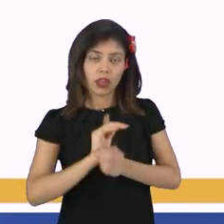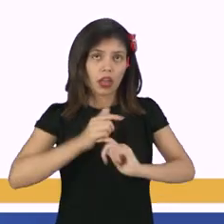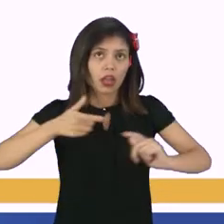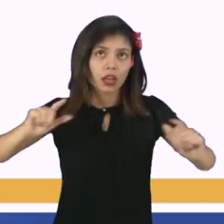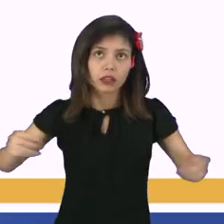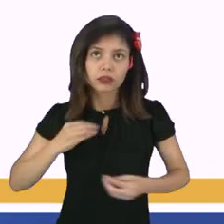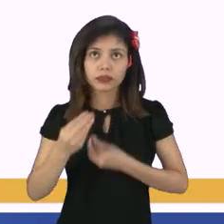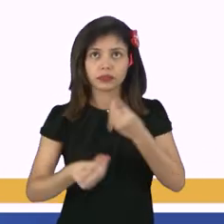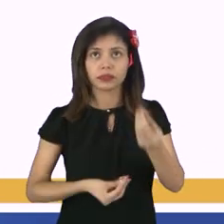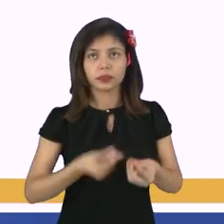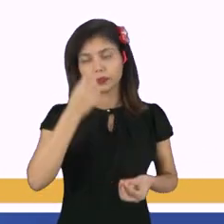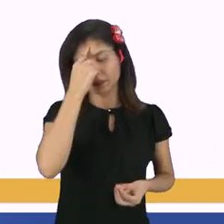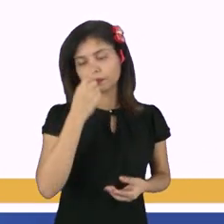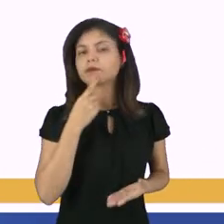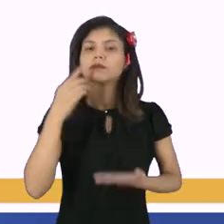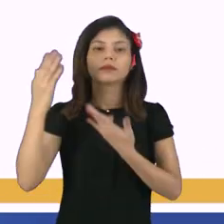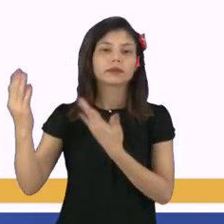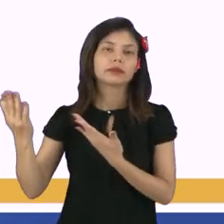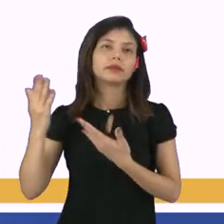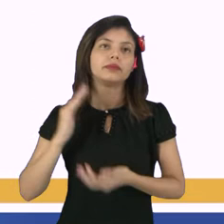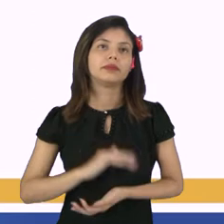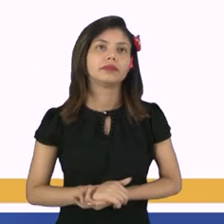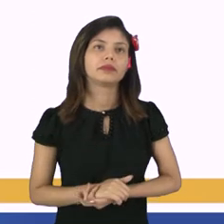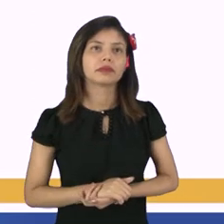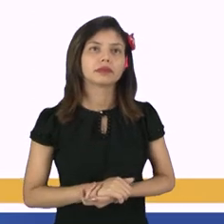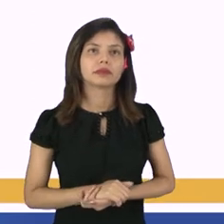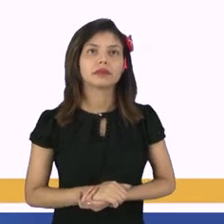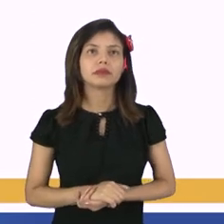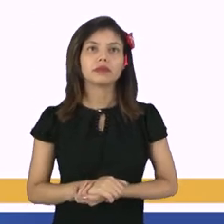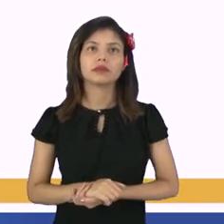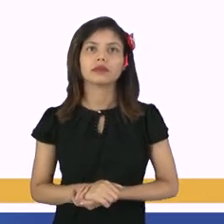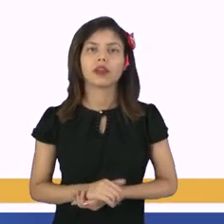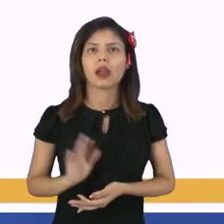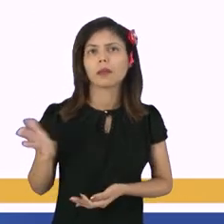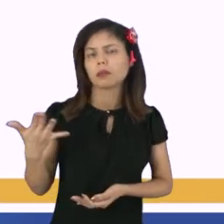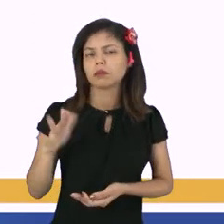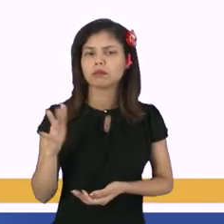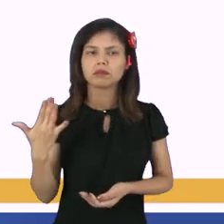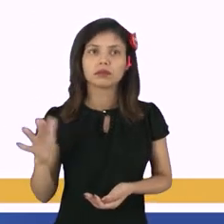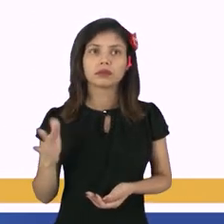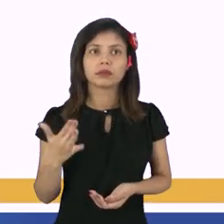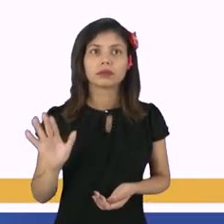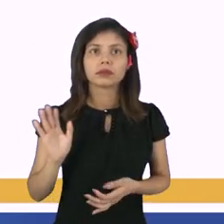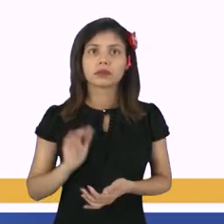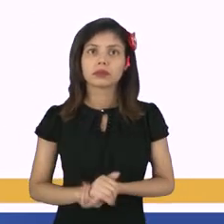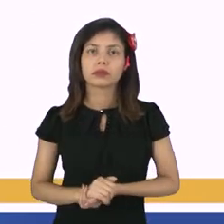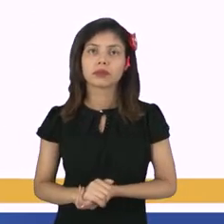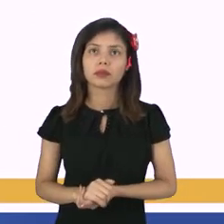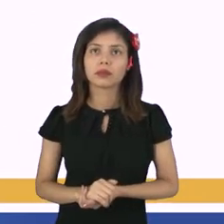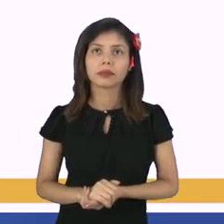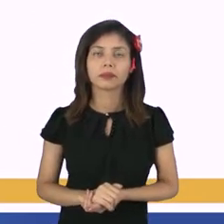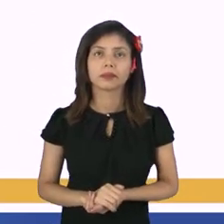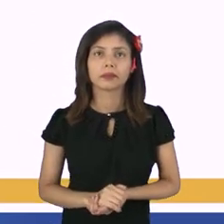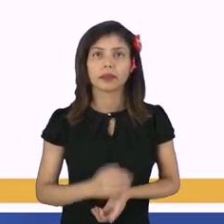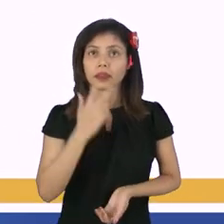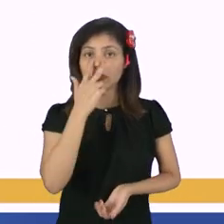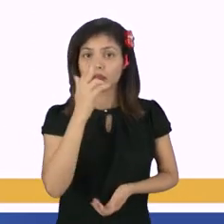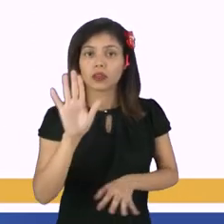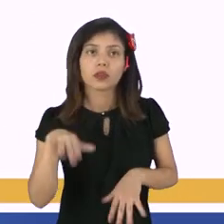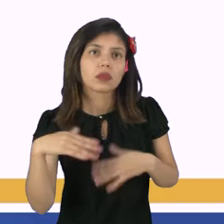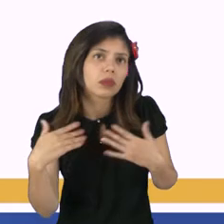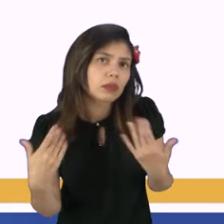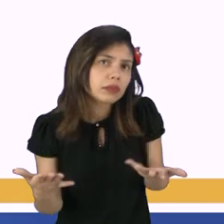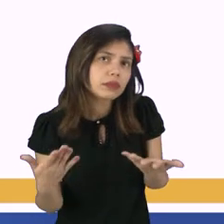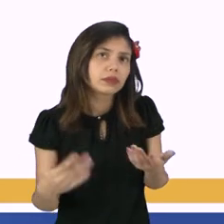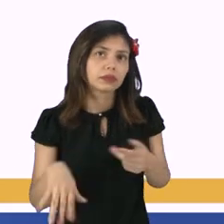conforme o desenho ao lado esse recipiente tem aproximadamente a forma